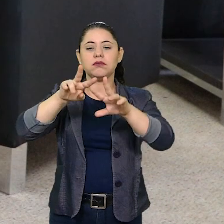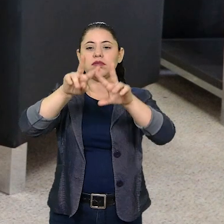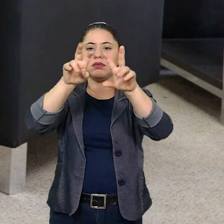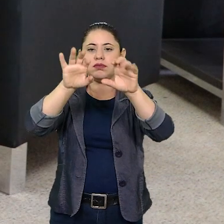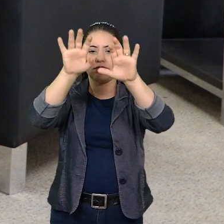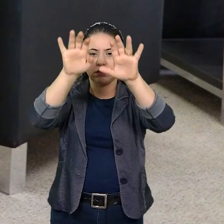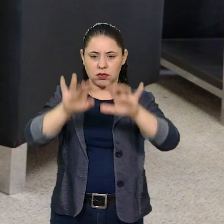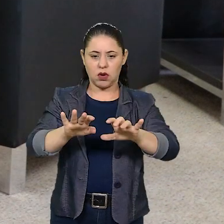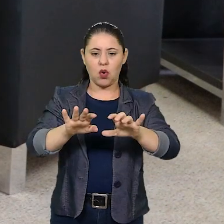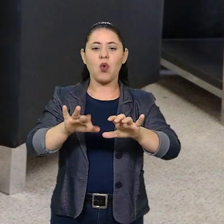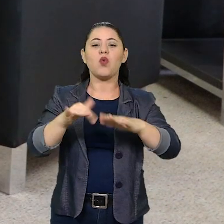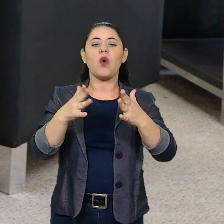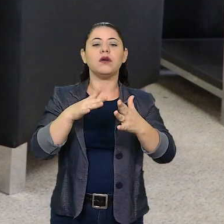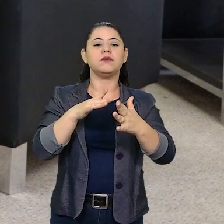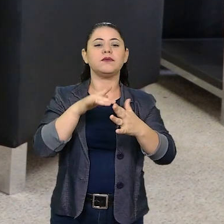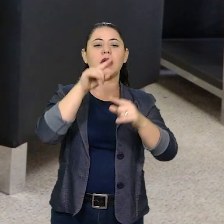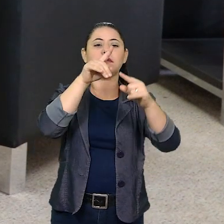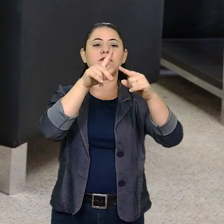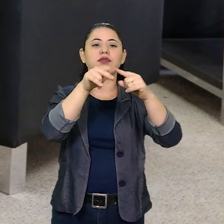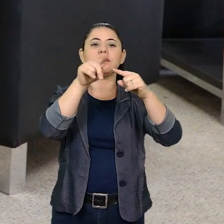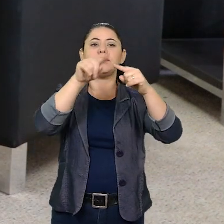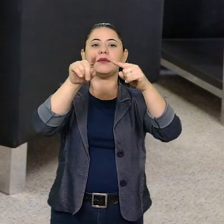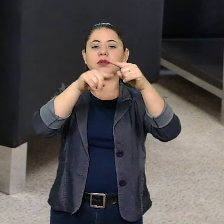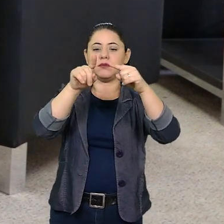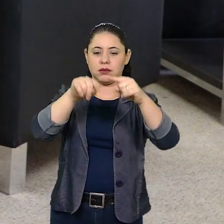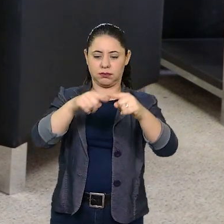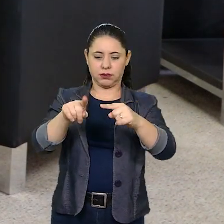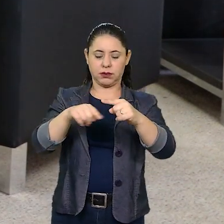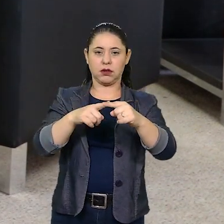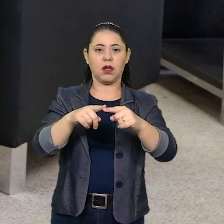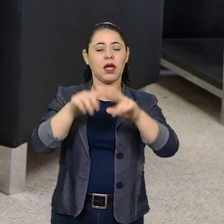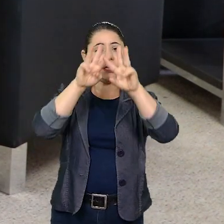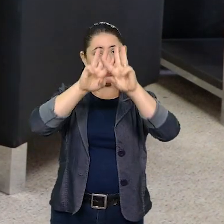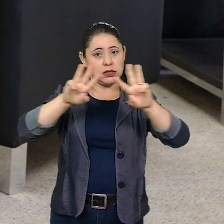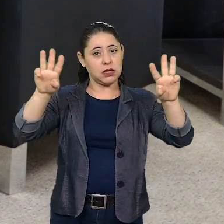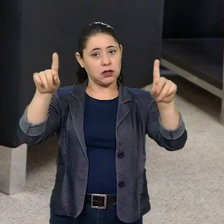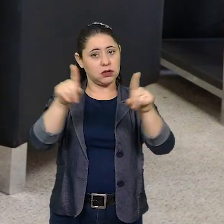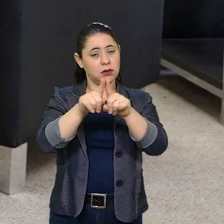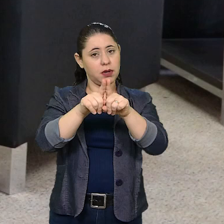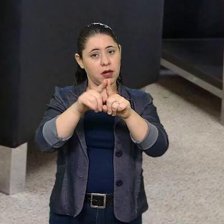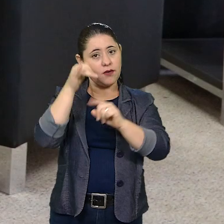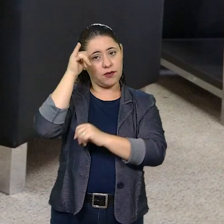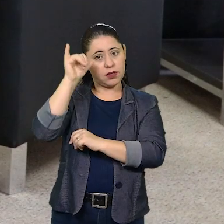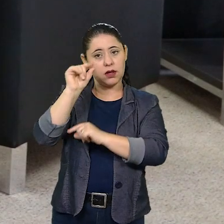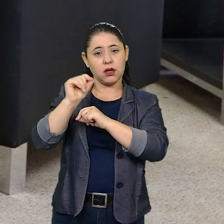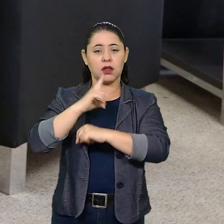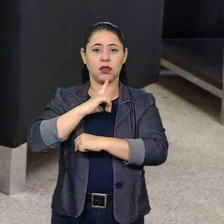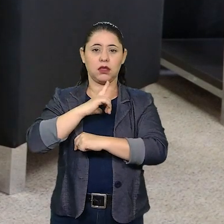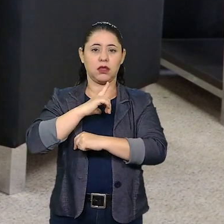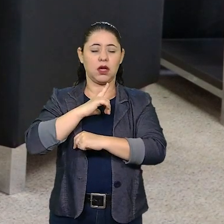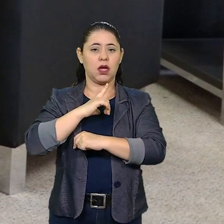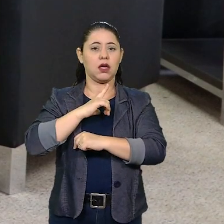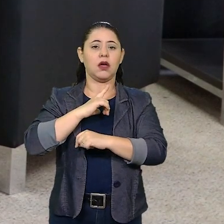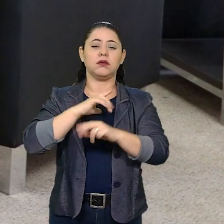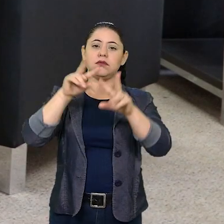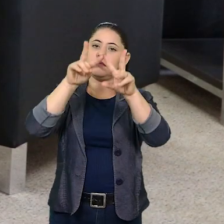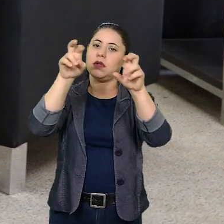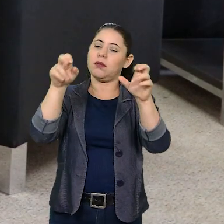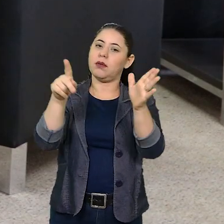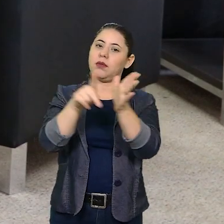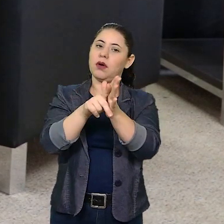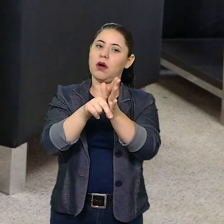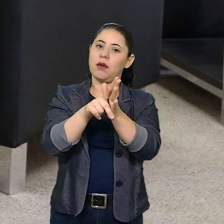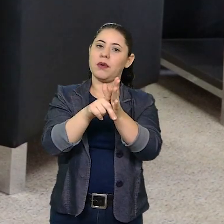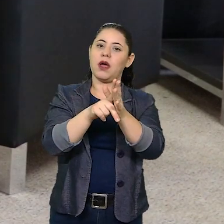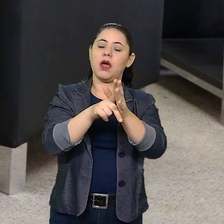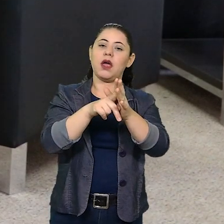os canais que a criança pode acessar, muitas vezes não acessar sites que tenham conteúdo